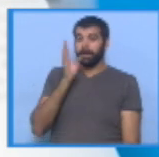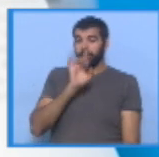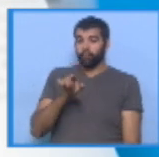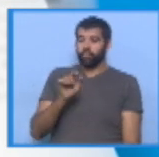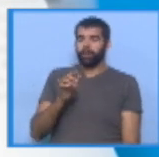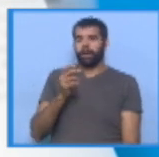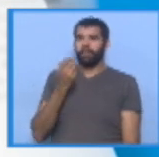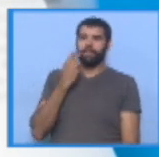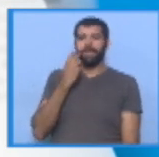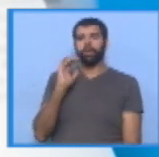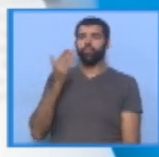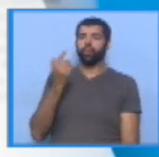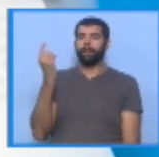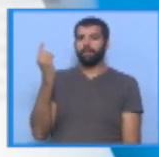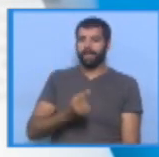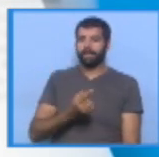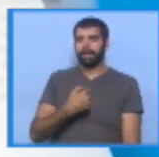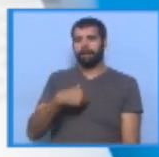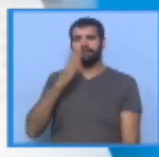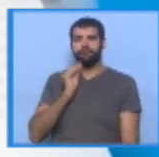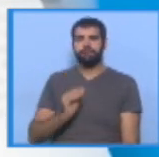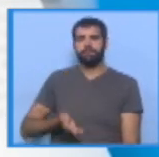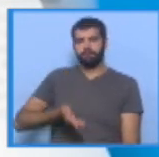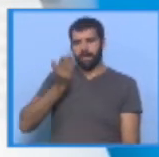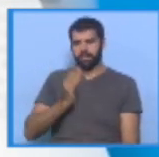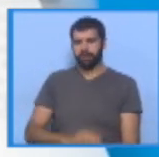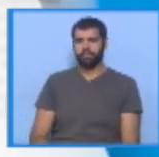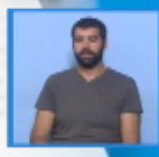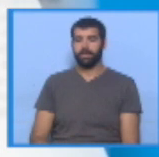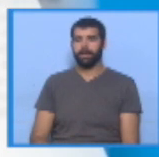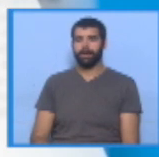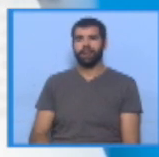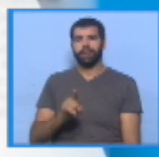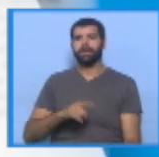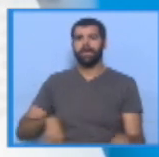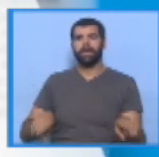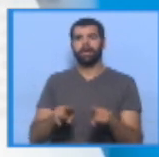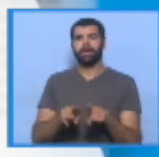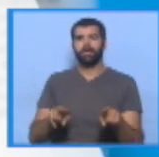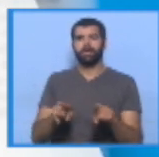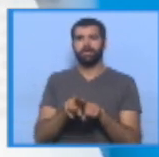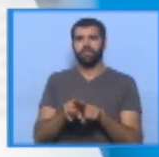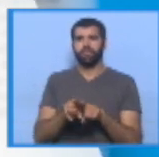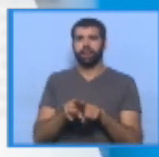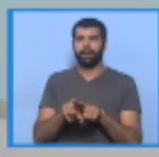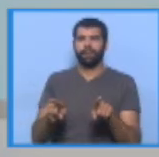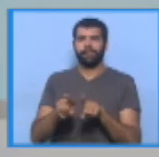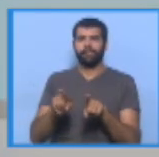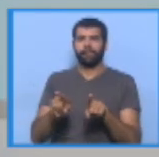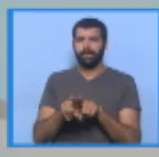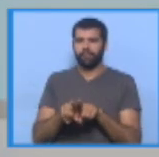fores, mais deves humilhar-te. Isto parece uma coisa que vai e vai mesmo em